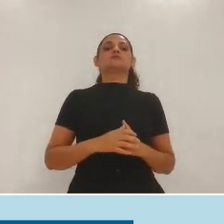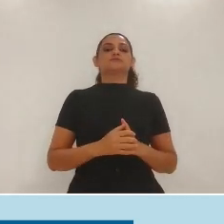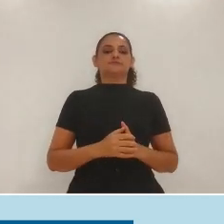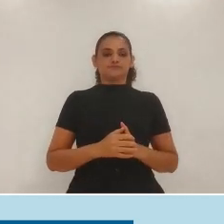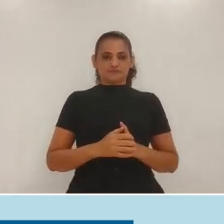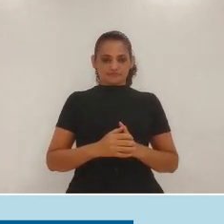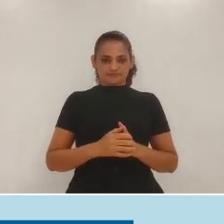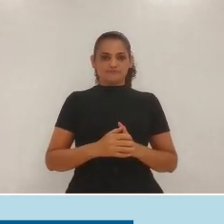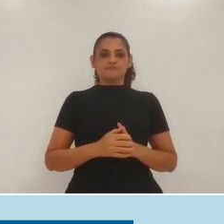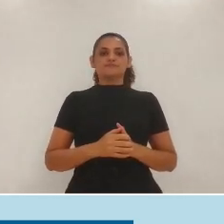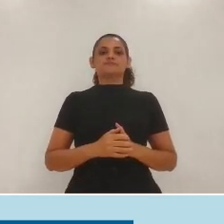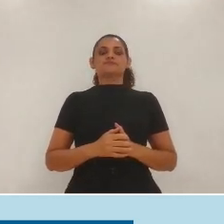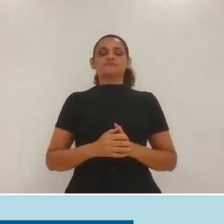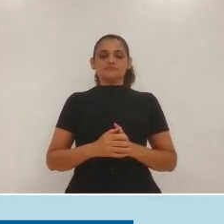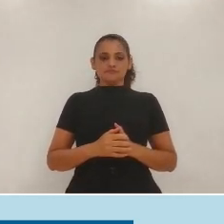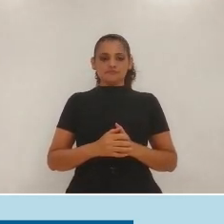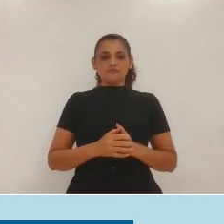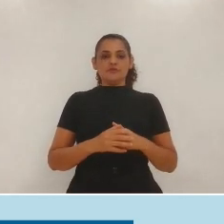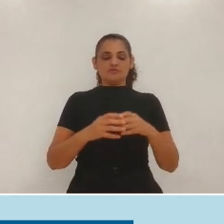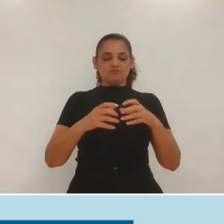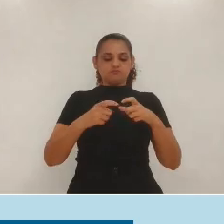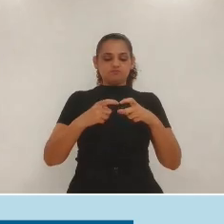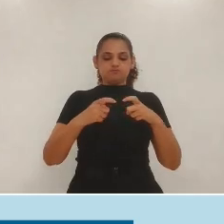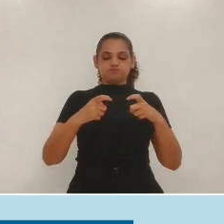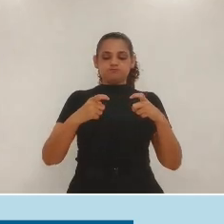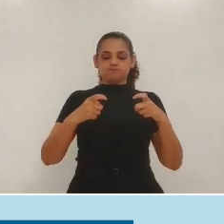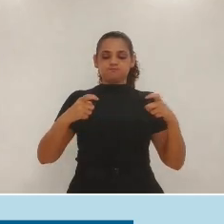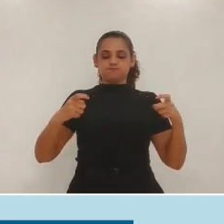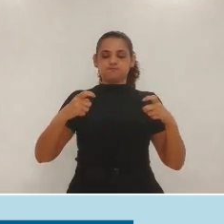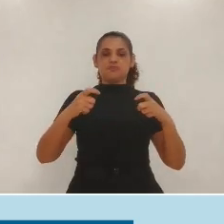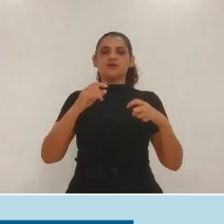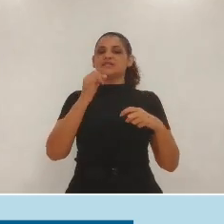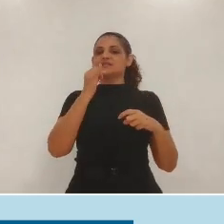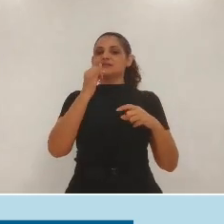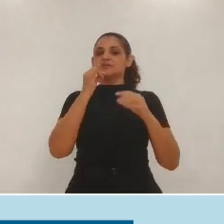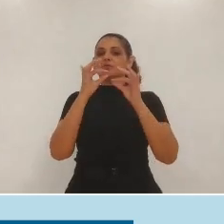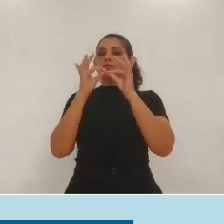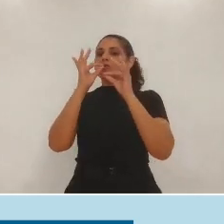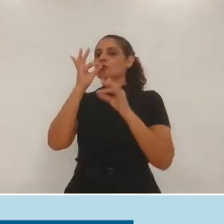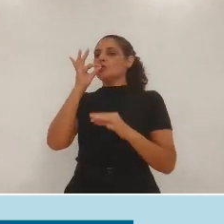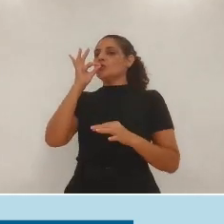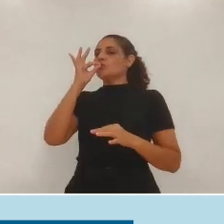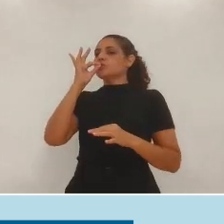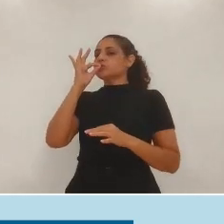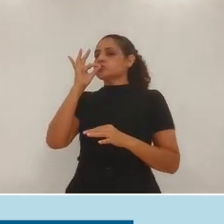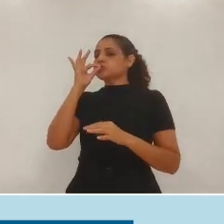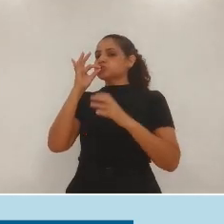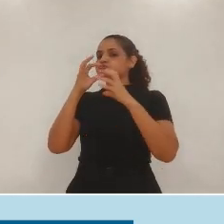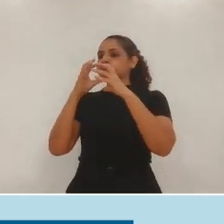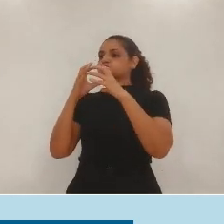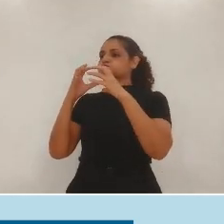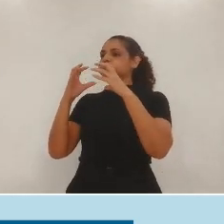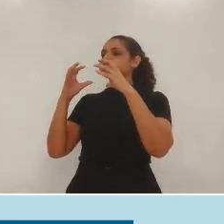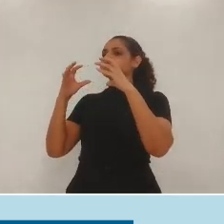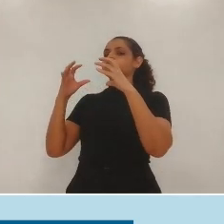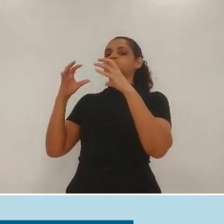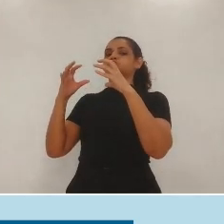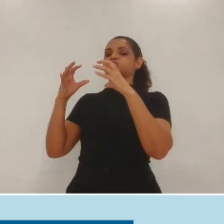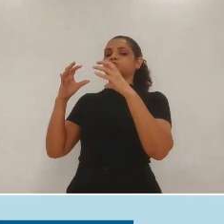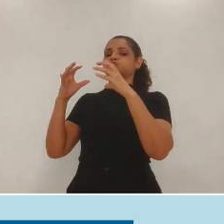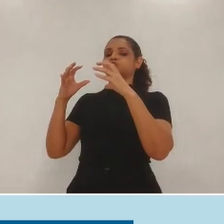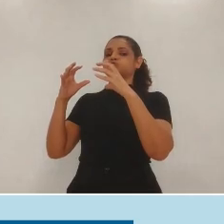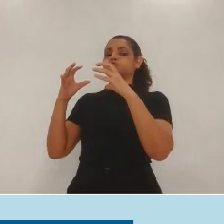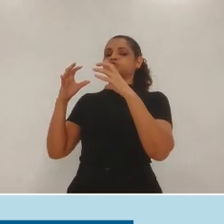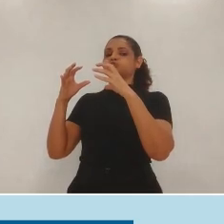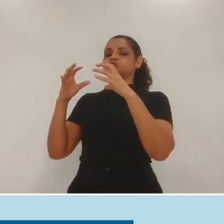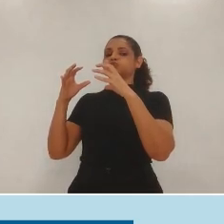aí é como se fosse um balão. Quando eu assopro um balão, se eu solto o ar, ele nunca mais vai voltar,